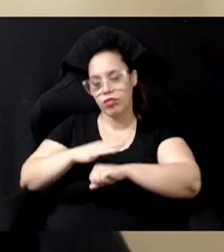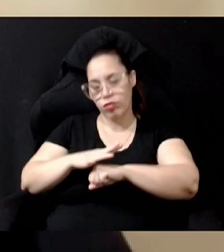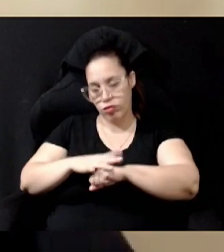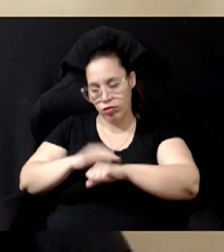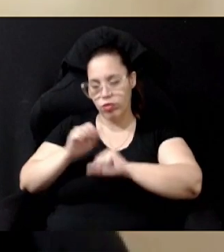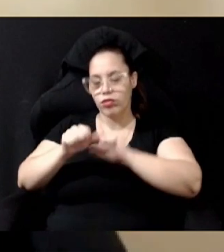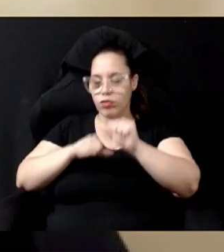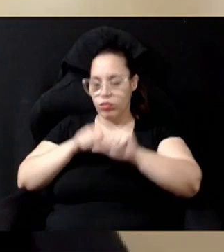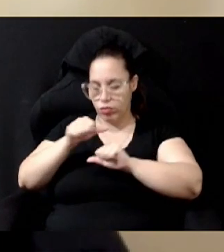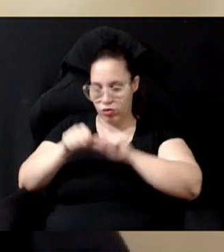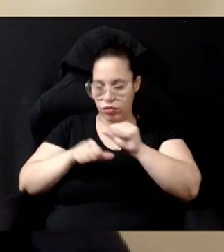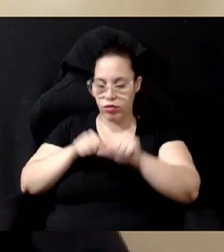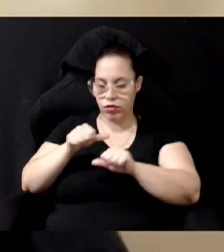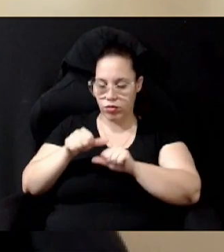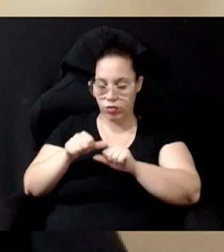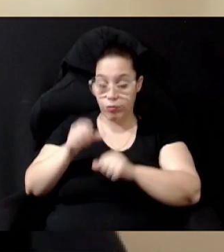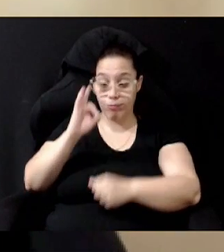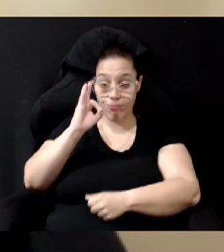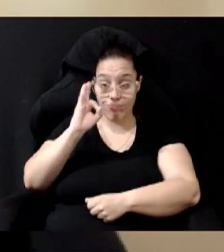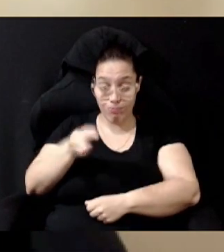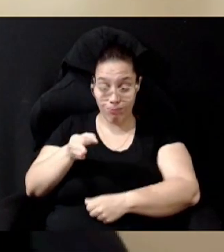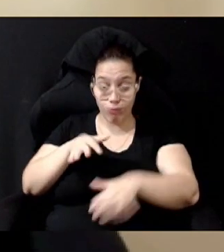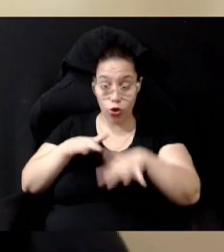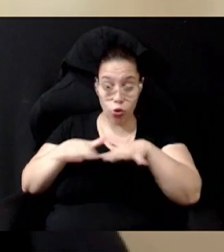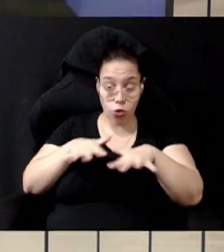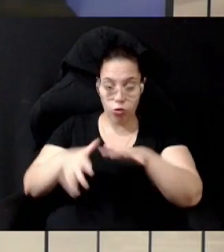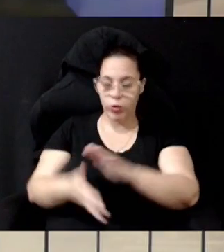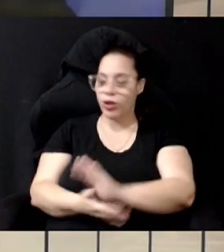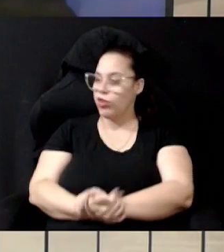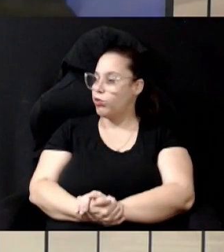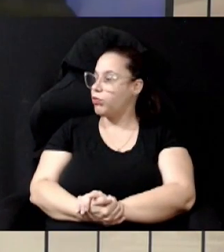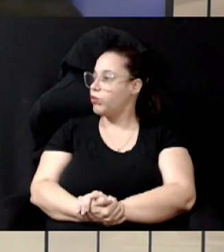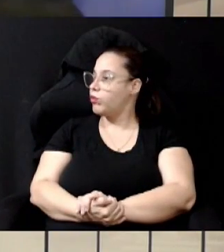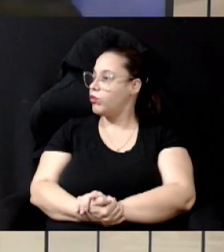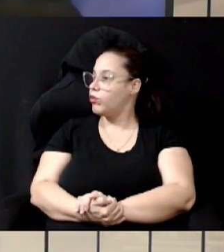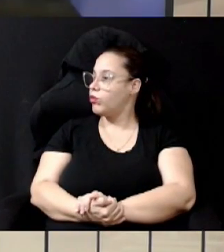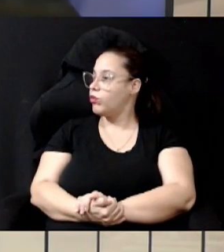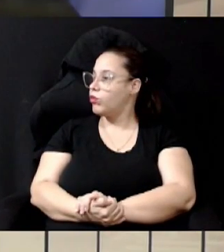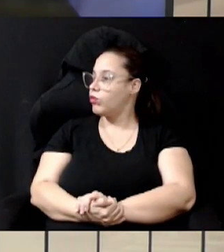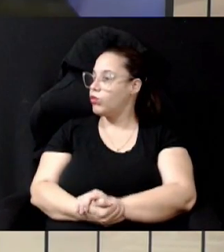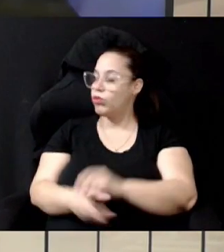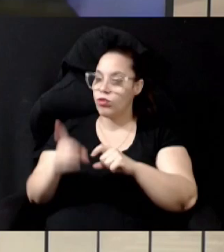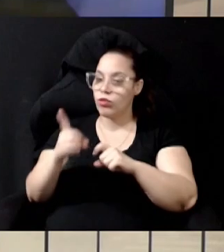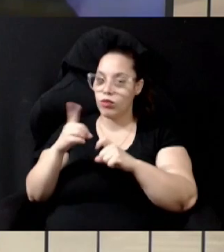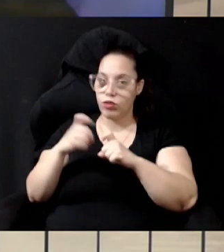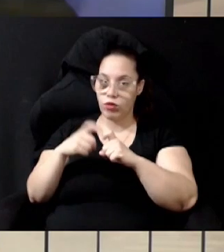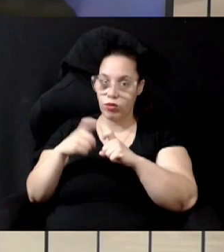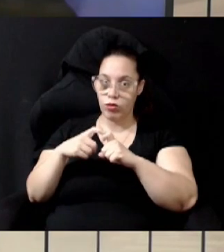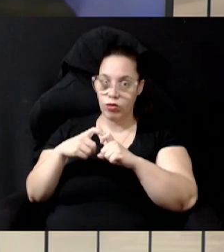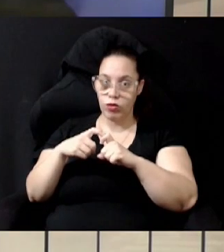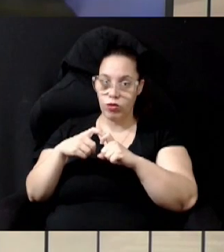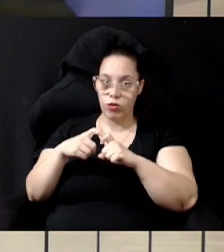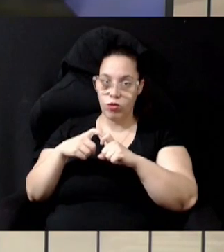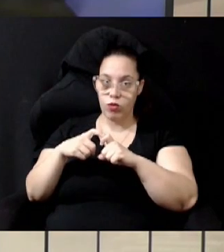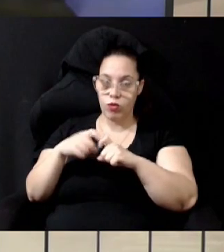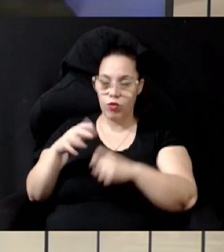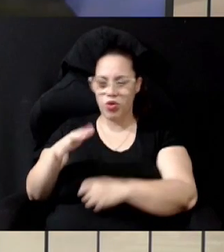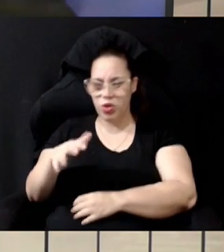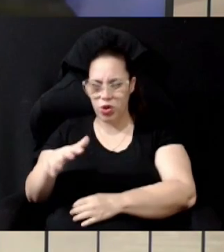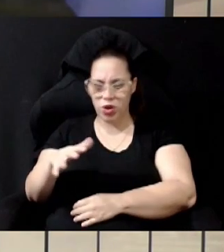da precisão do movimento. O senhor falou, doença de Parkinson, ataxia,